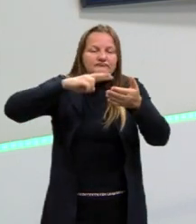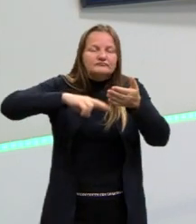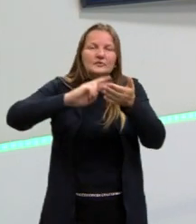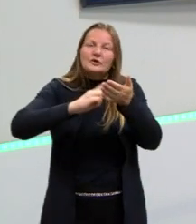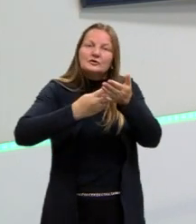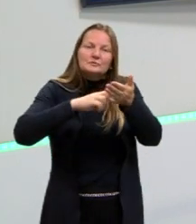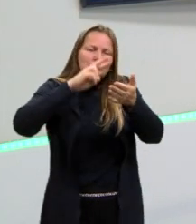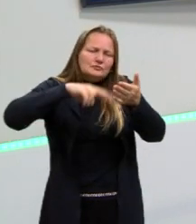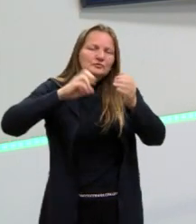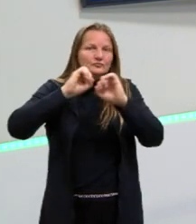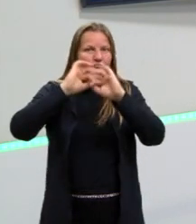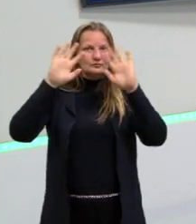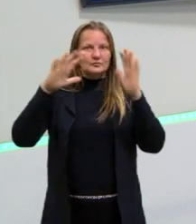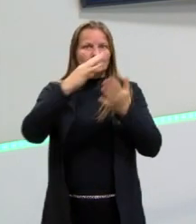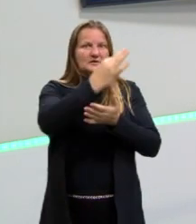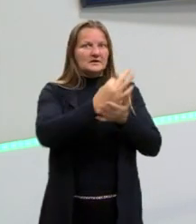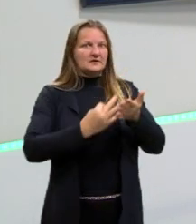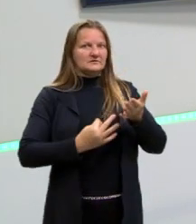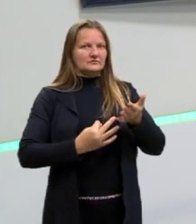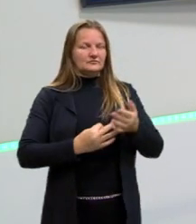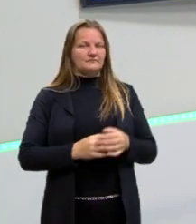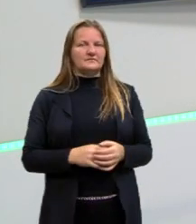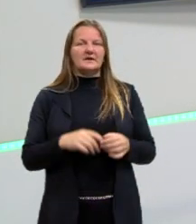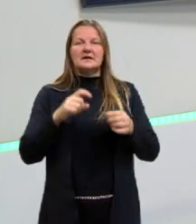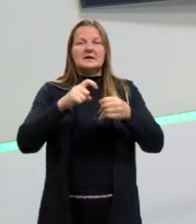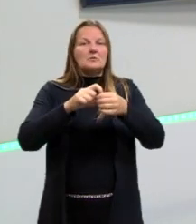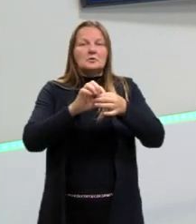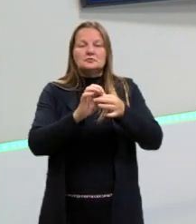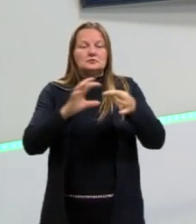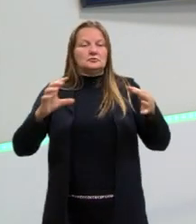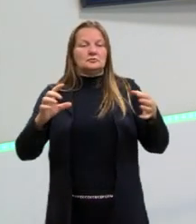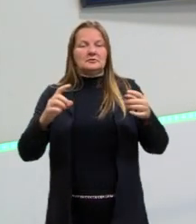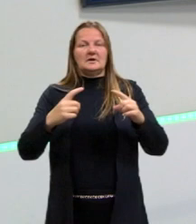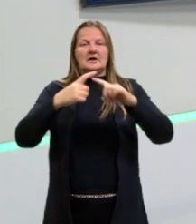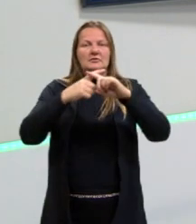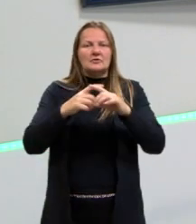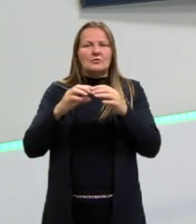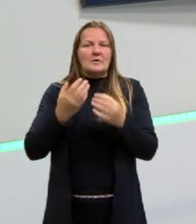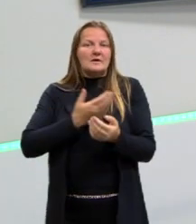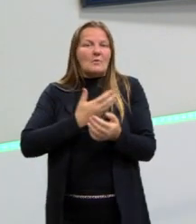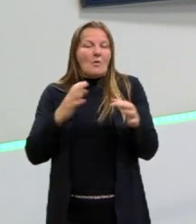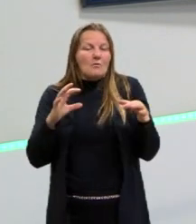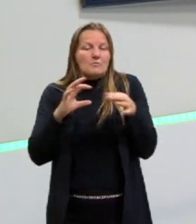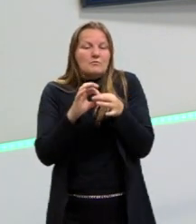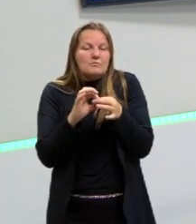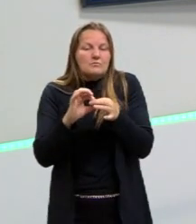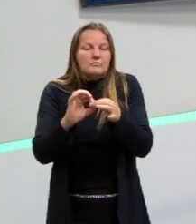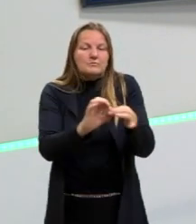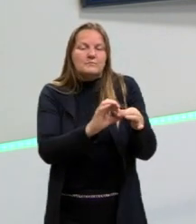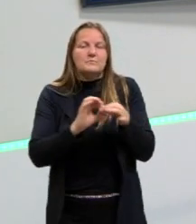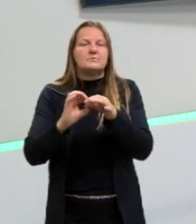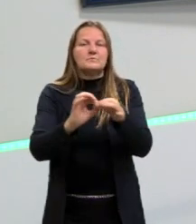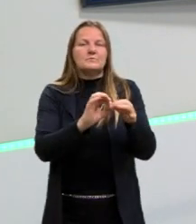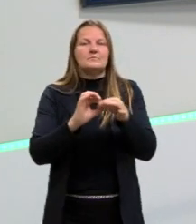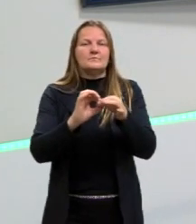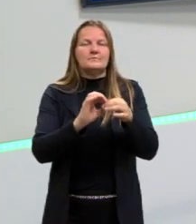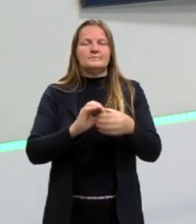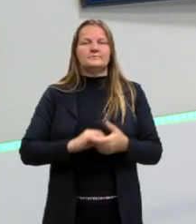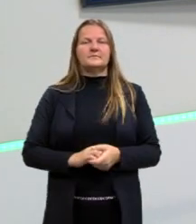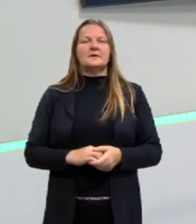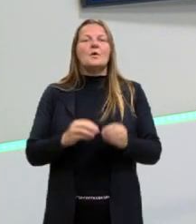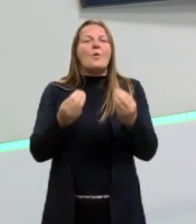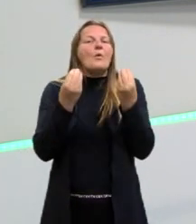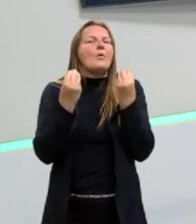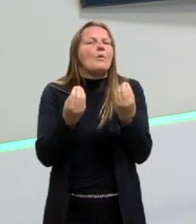nossa interpretação de texto. Elas não são inimigas, elas são aliadas neste jogo. Mas como que a gente